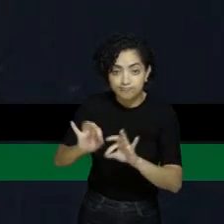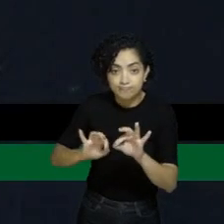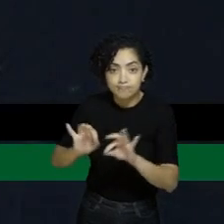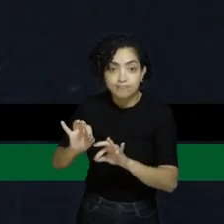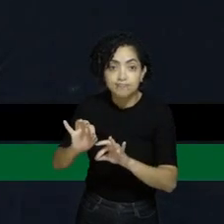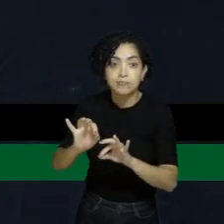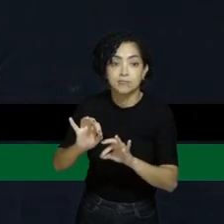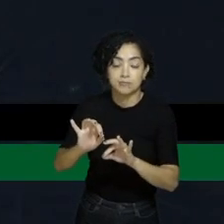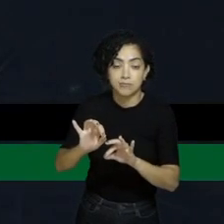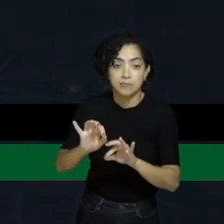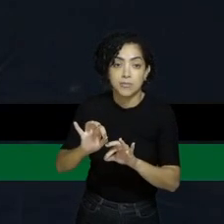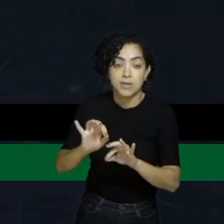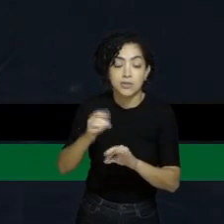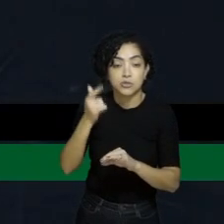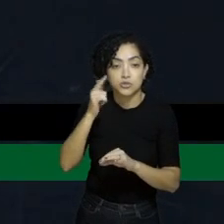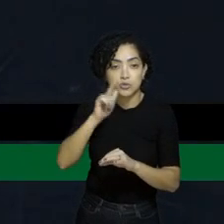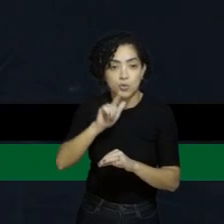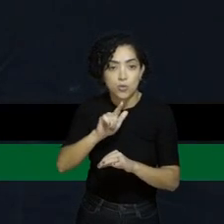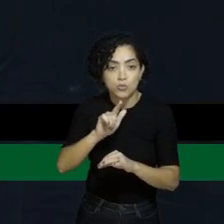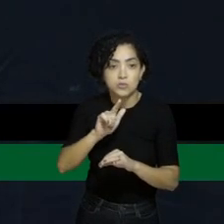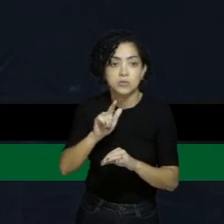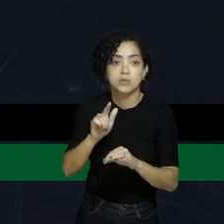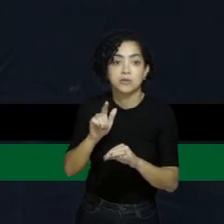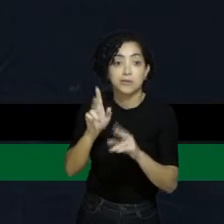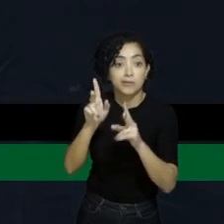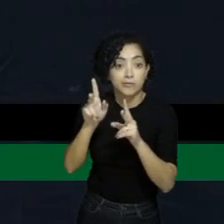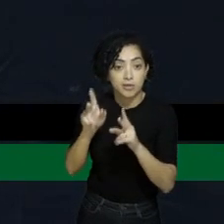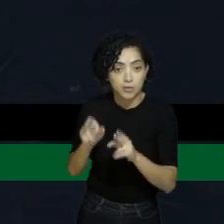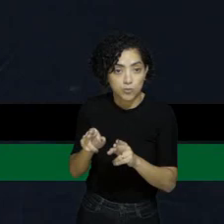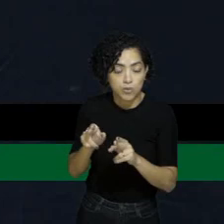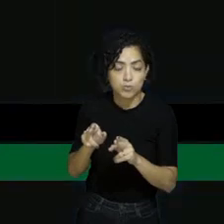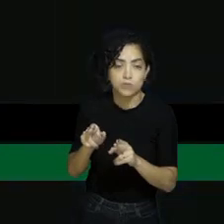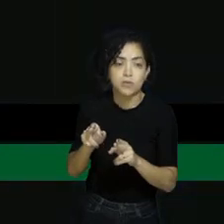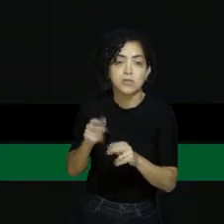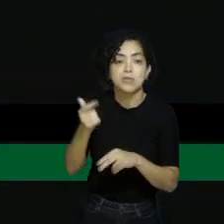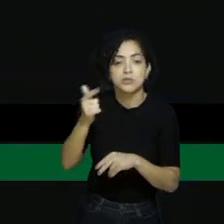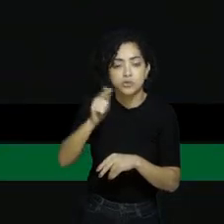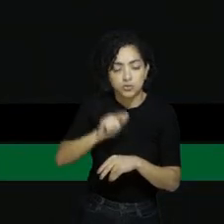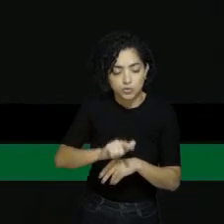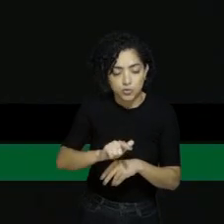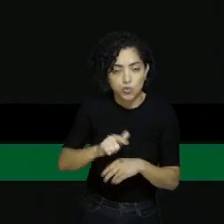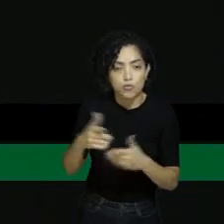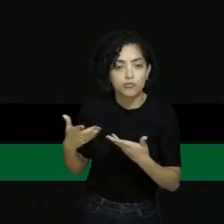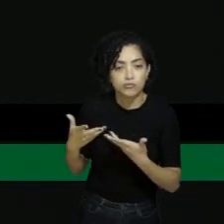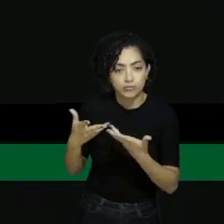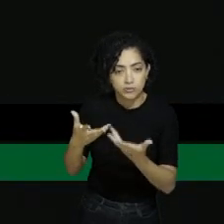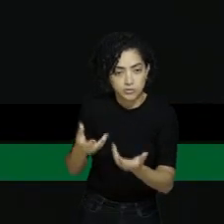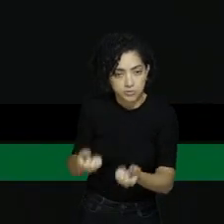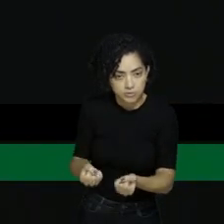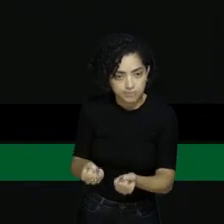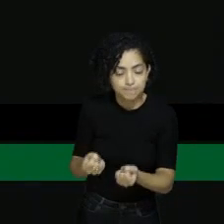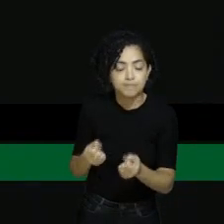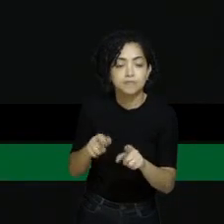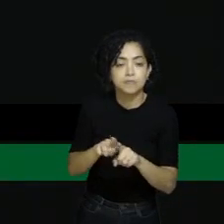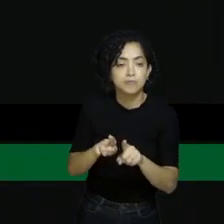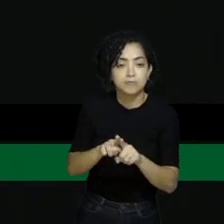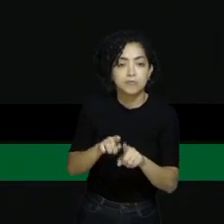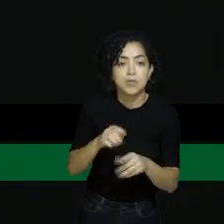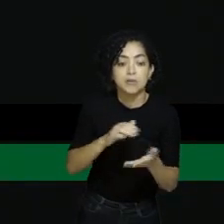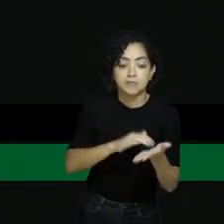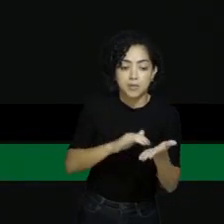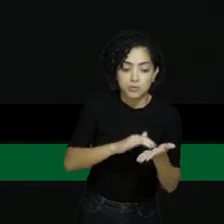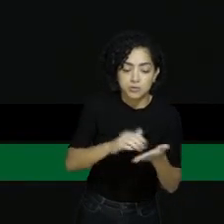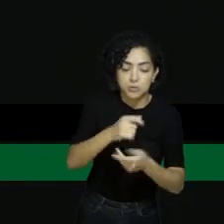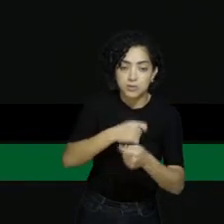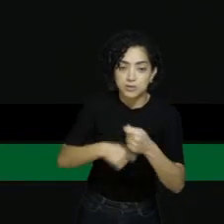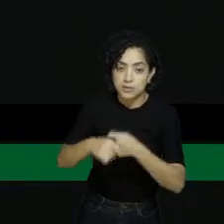que a gente fique em condições iguais. E fomos, de novo, muito bem recebidos pelo governador, muito bem recebidos pelo secretário da